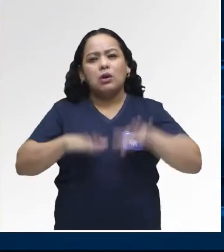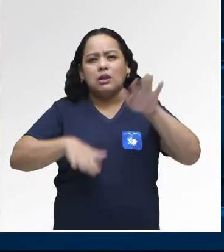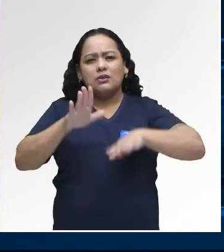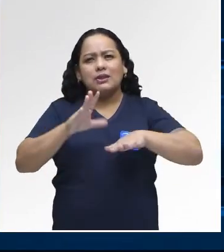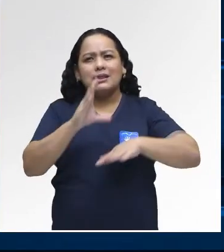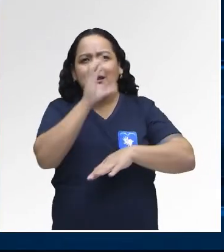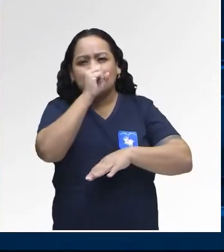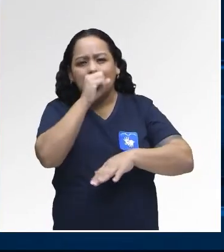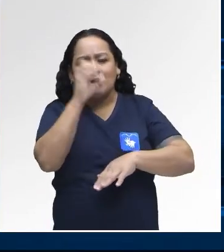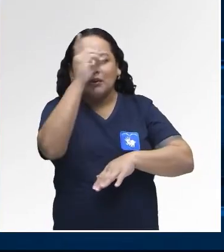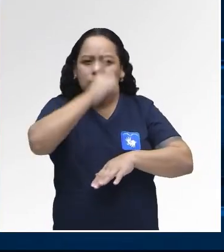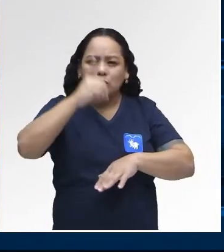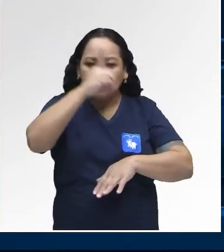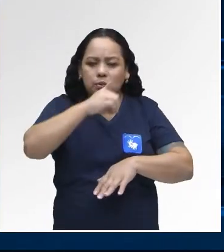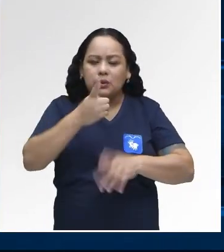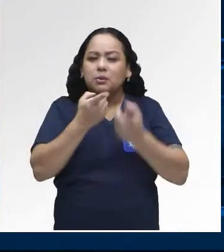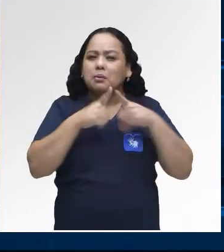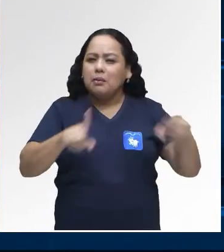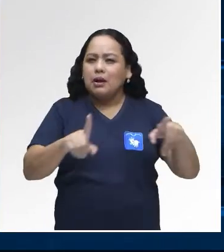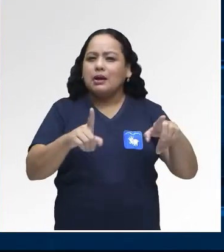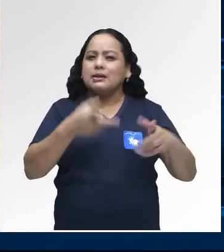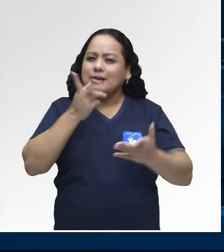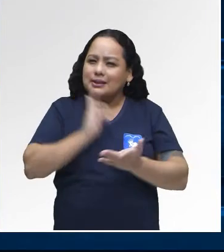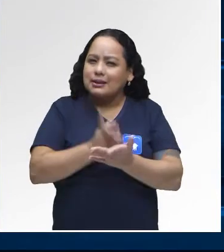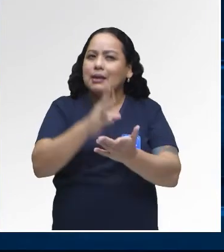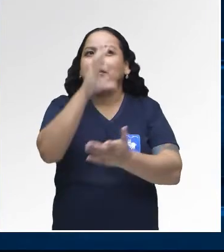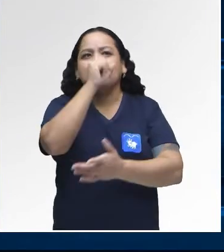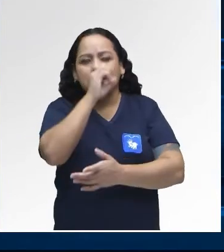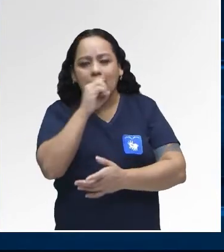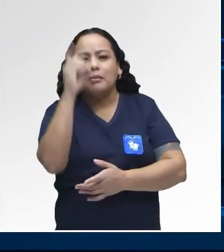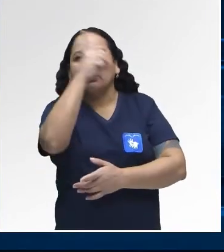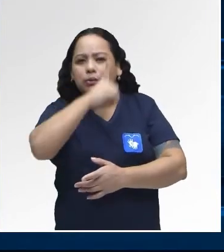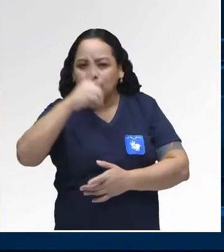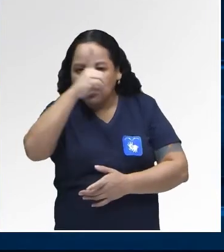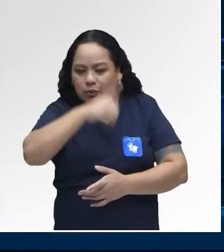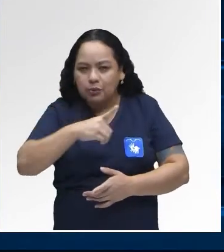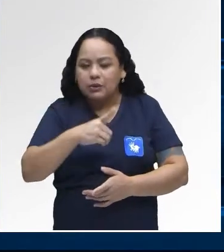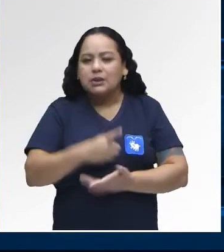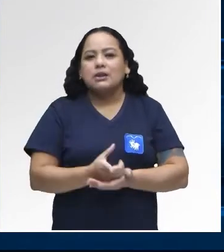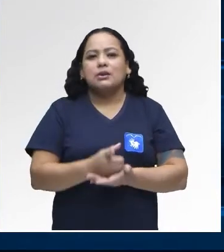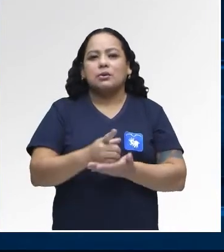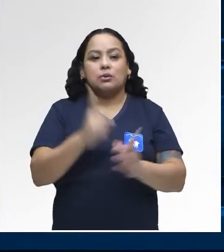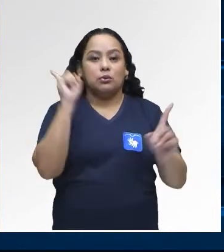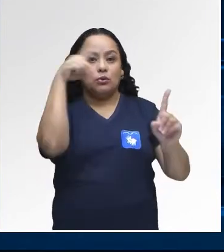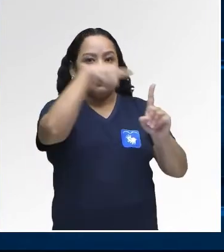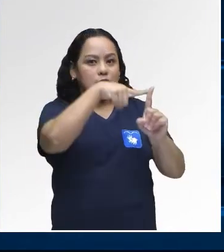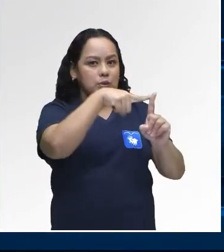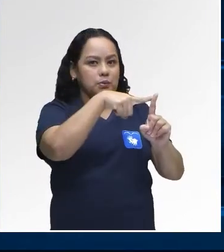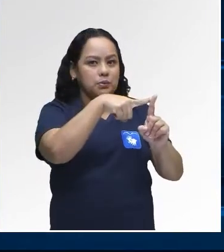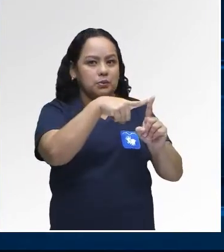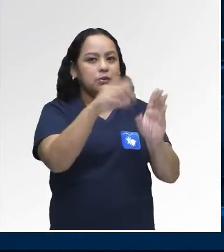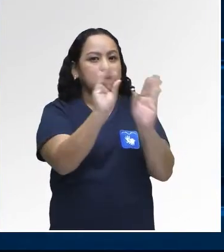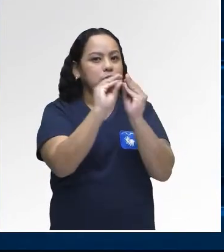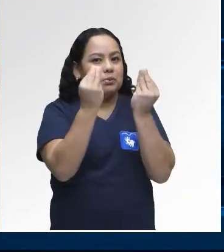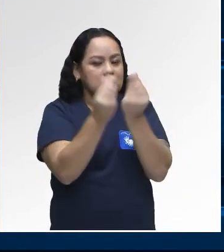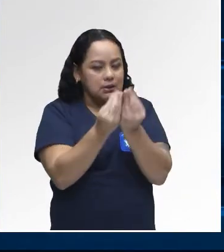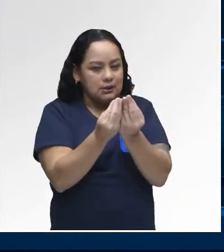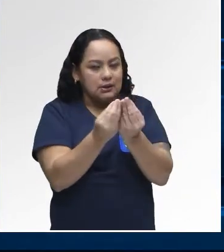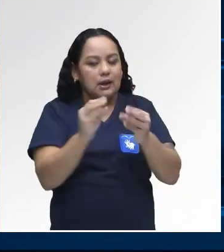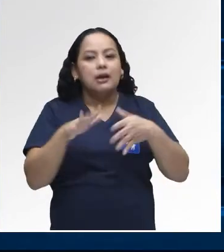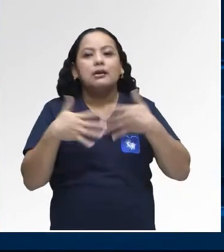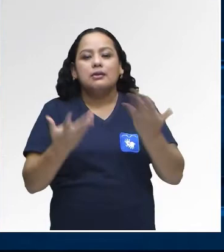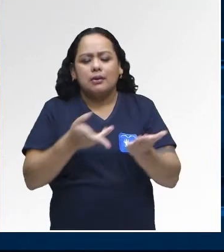finais de semana, mas todos os finais de semana ela consome determinado tipo de droga. Então, a frequência